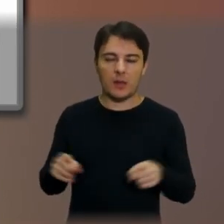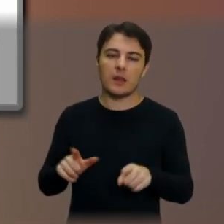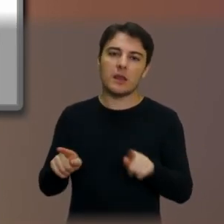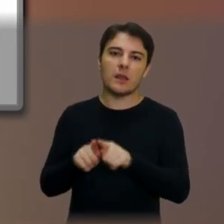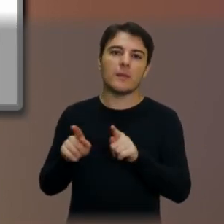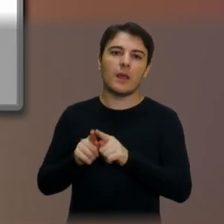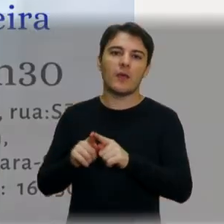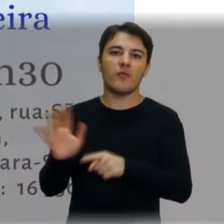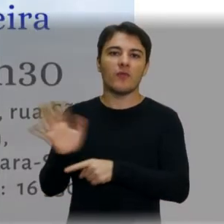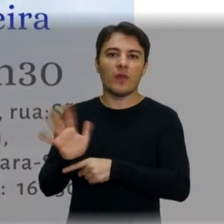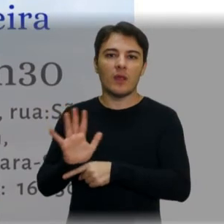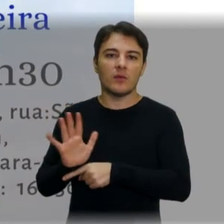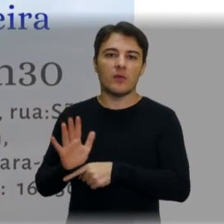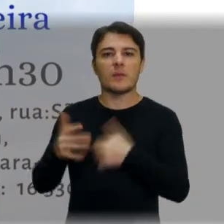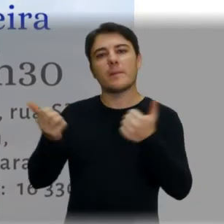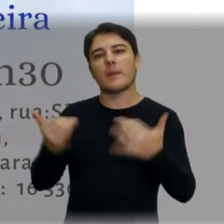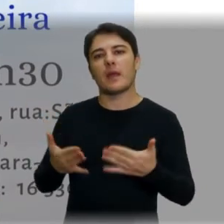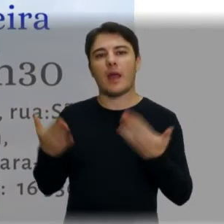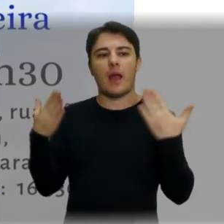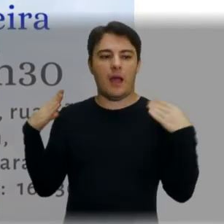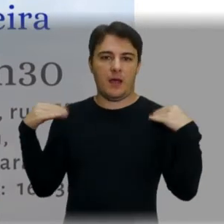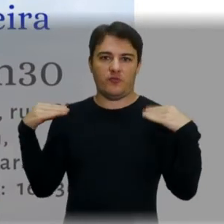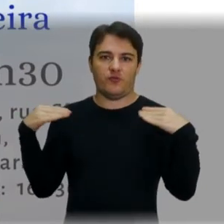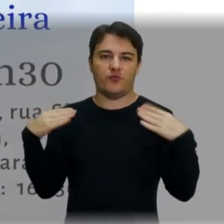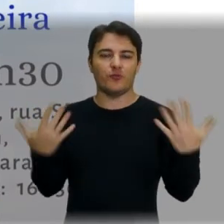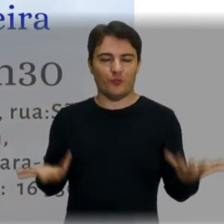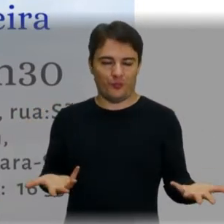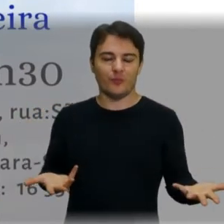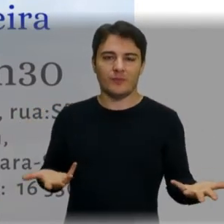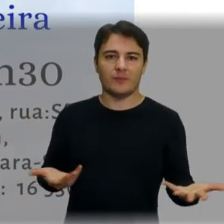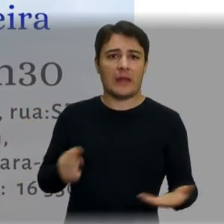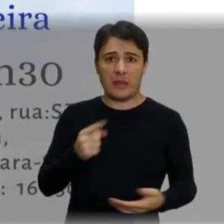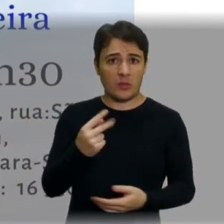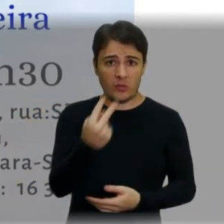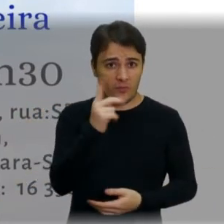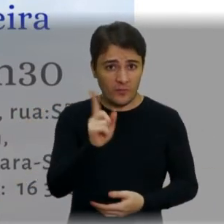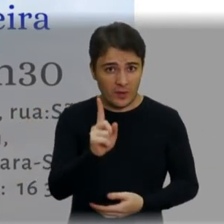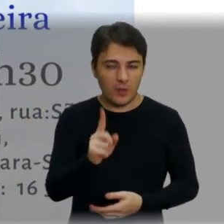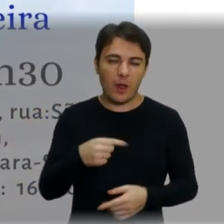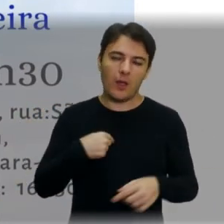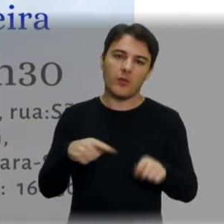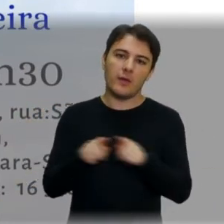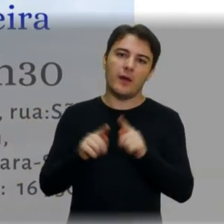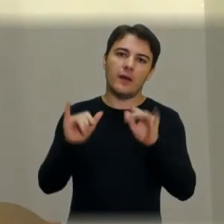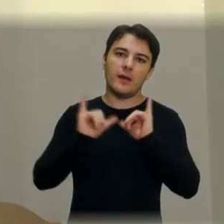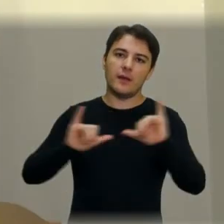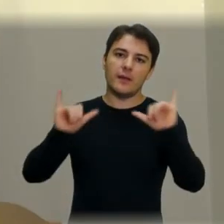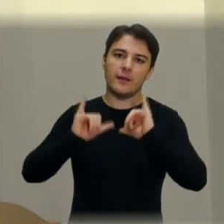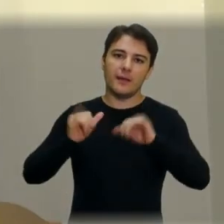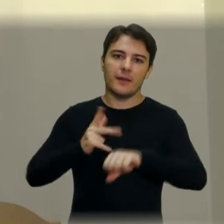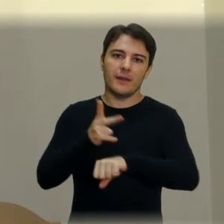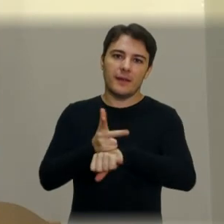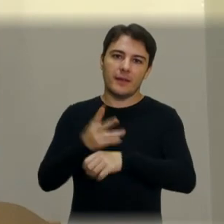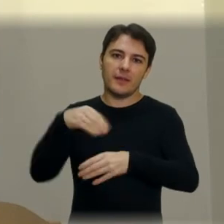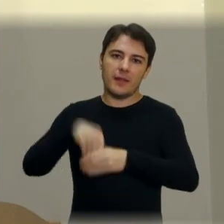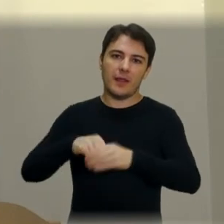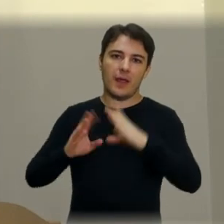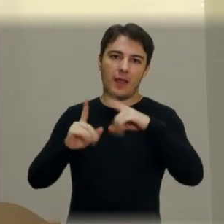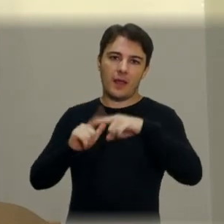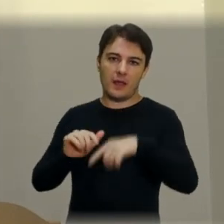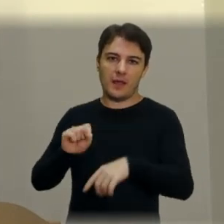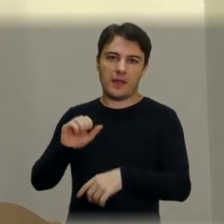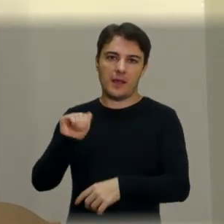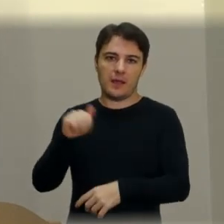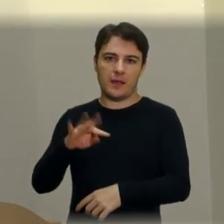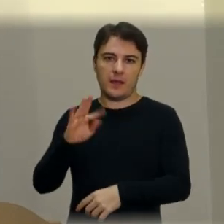que o clipe tem de ser anjo na vida de alguém então se você ainda não não viu E aproveitando fazer propaganda do clipe gravado dentro da igreja de Santa Cruz